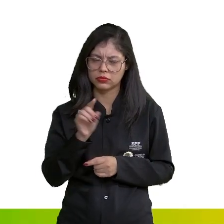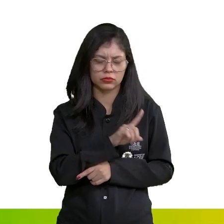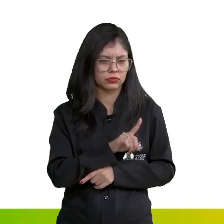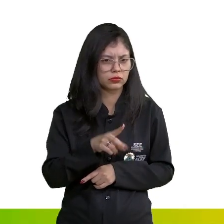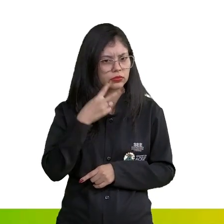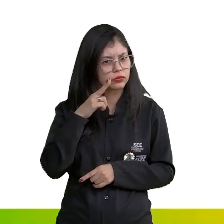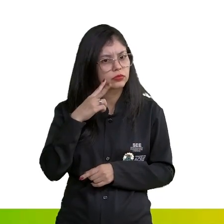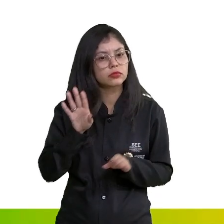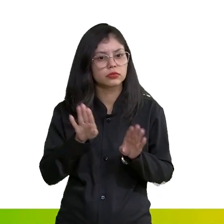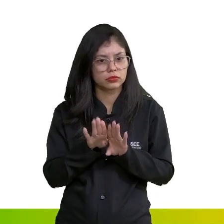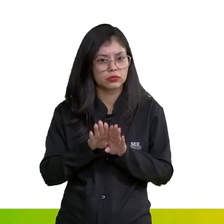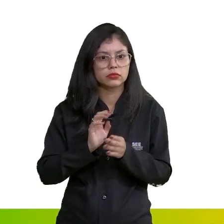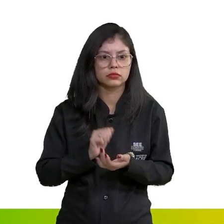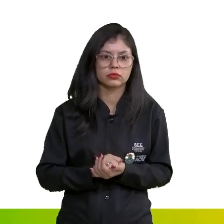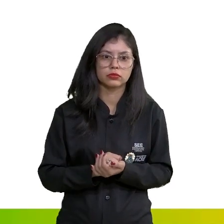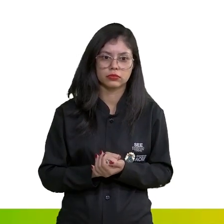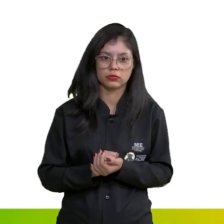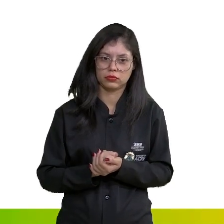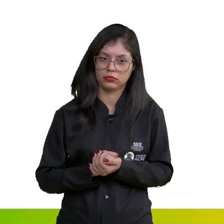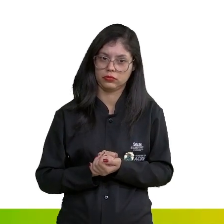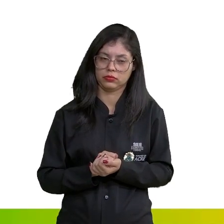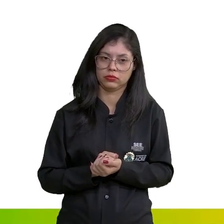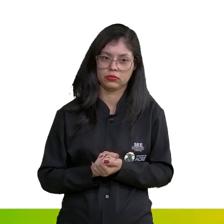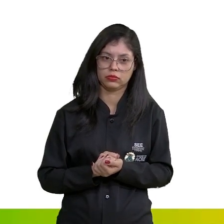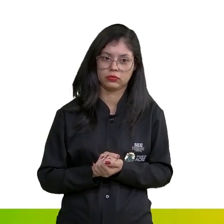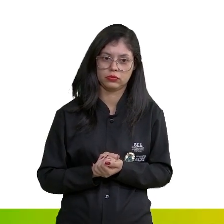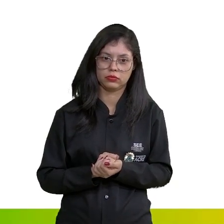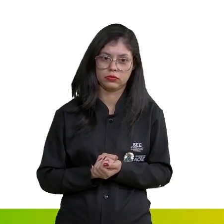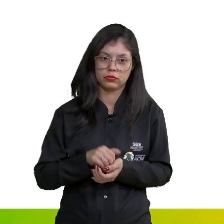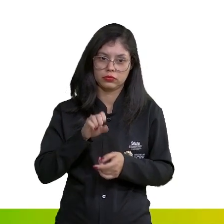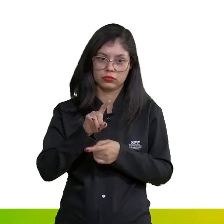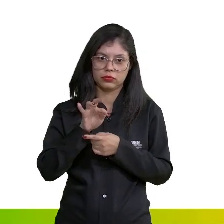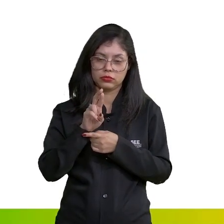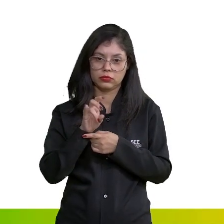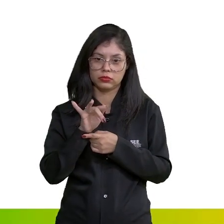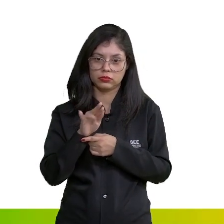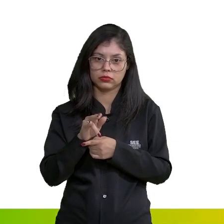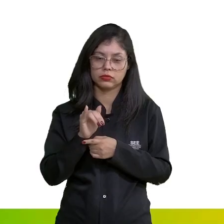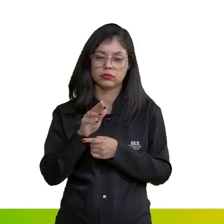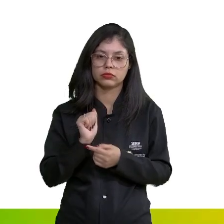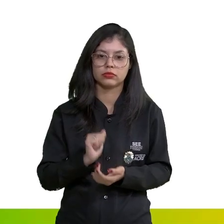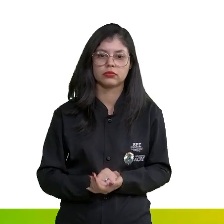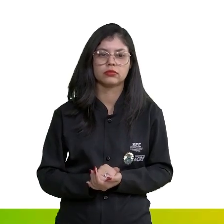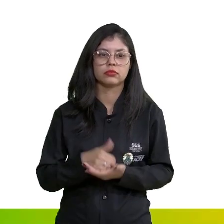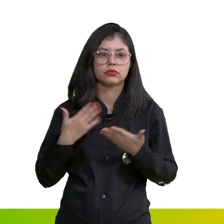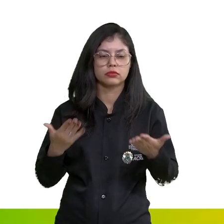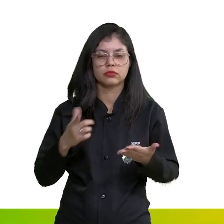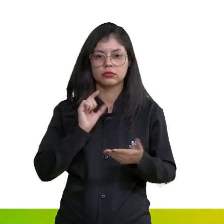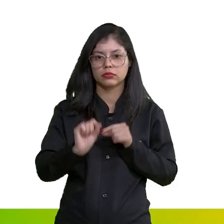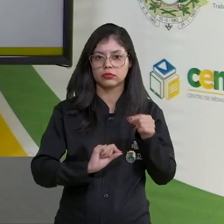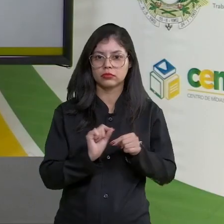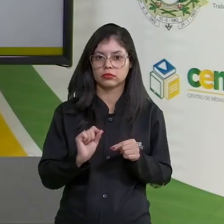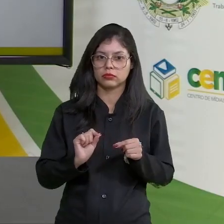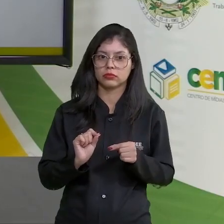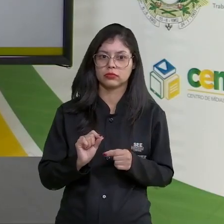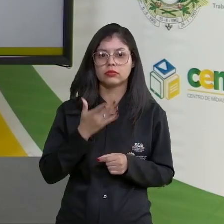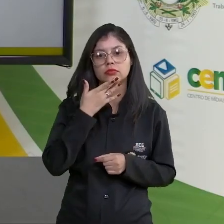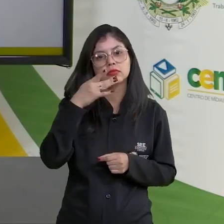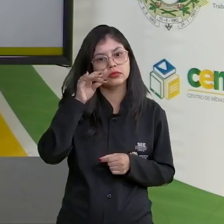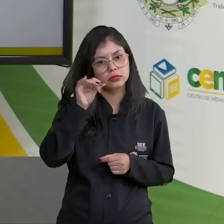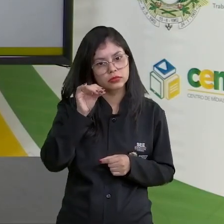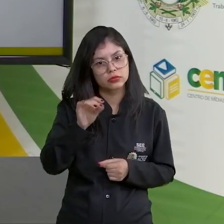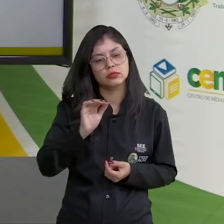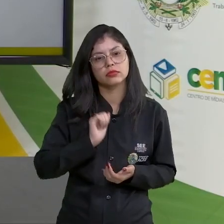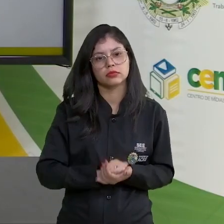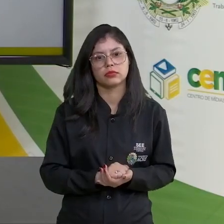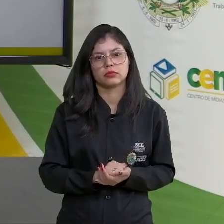gente viu que é um gás também. Então, a única alternativa é sulfato ferroso. Sulfato ferroso, pessoal, é um tipo de um sal, tá? Que